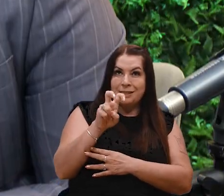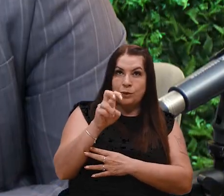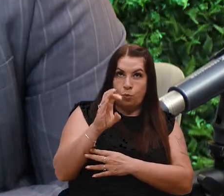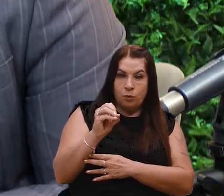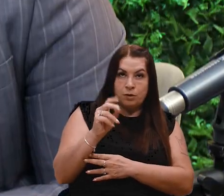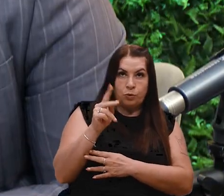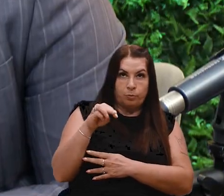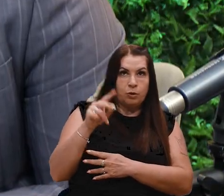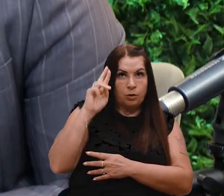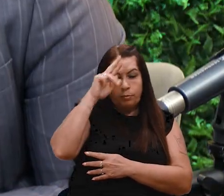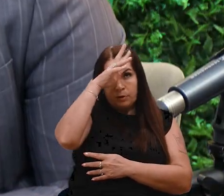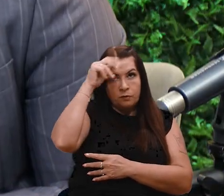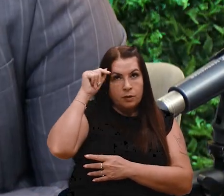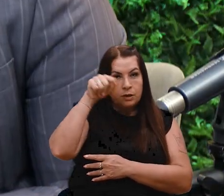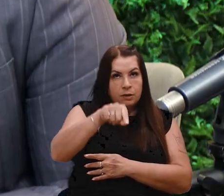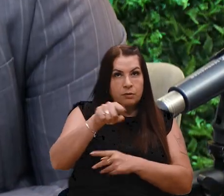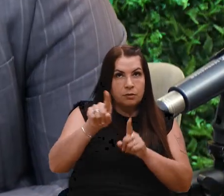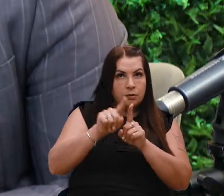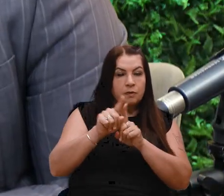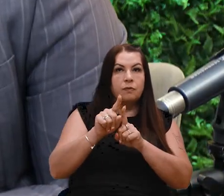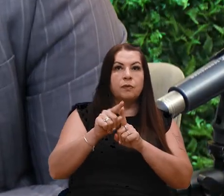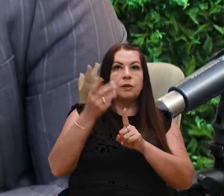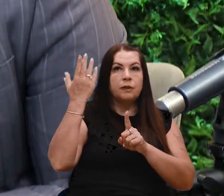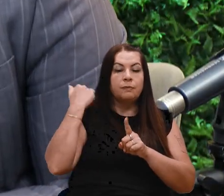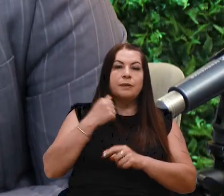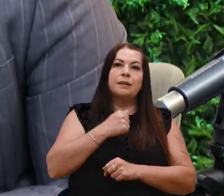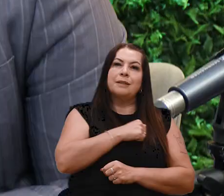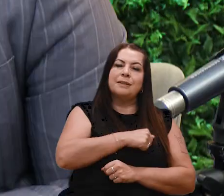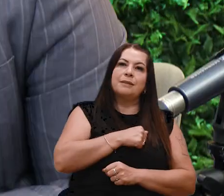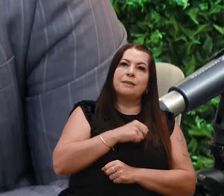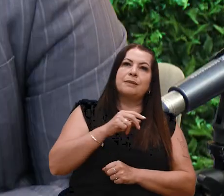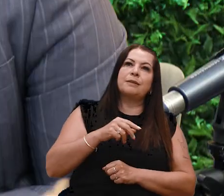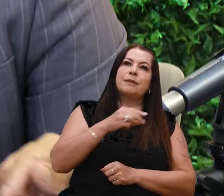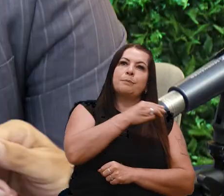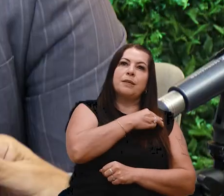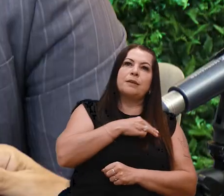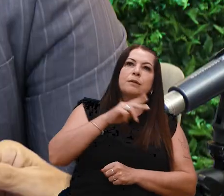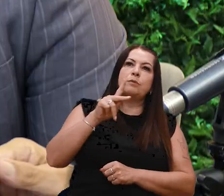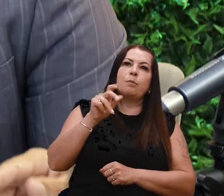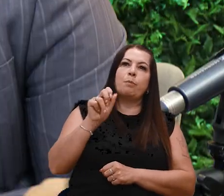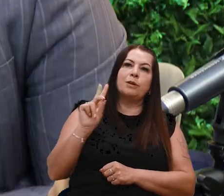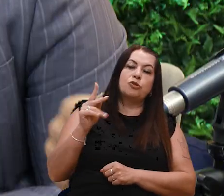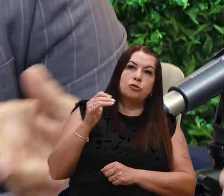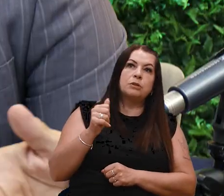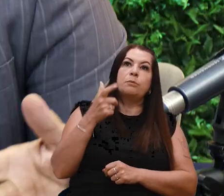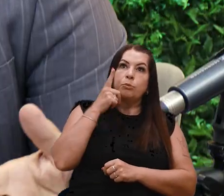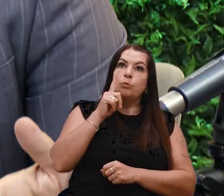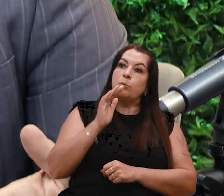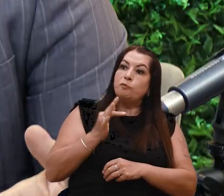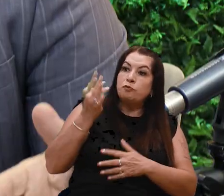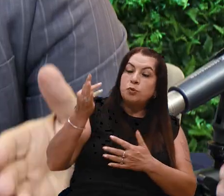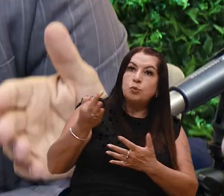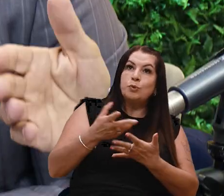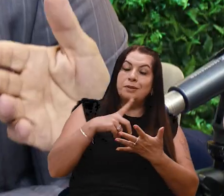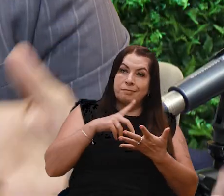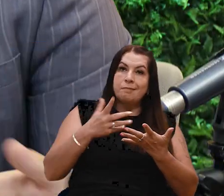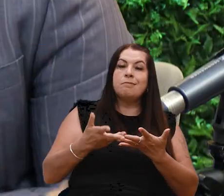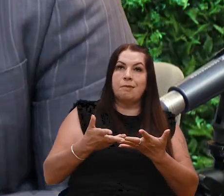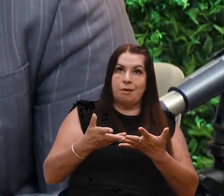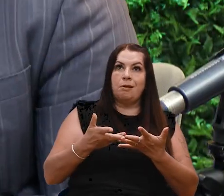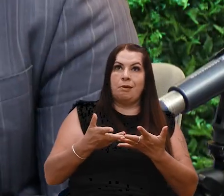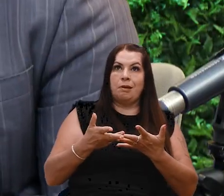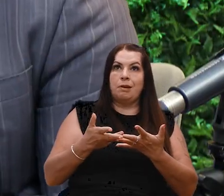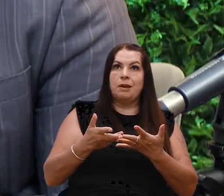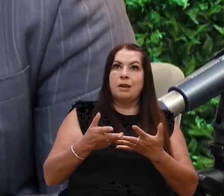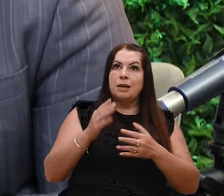prefeito, solicitei o projeto ao então saudoso ministro Padilha para que a gente pudéssemos, no futuro, ter a